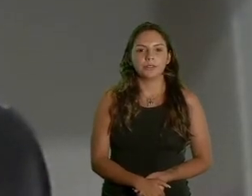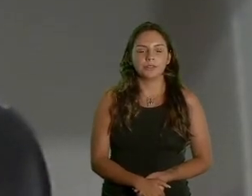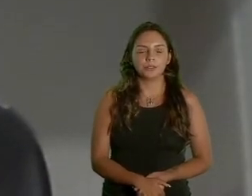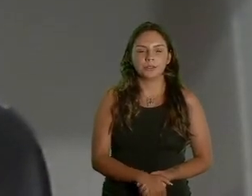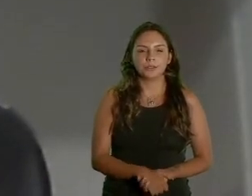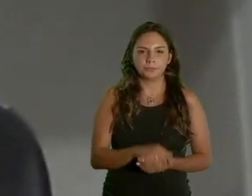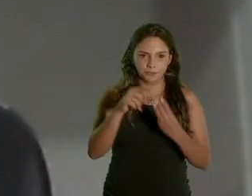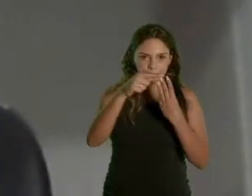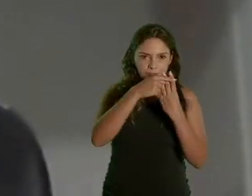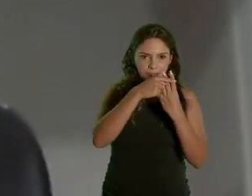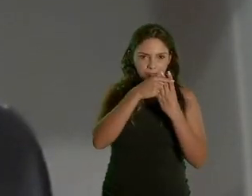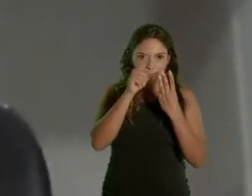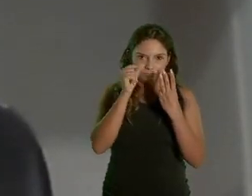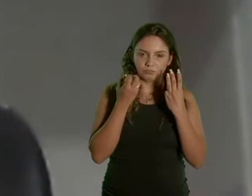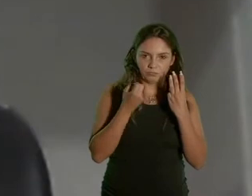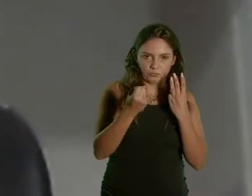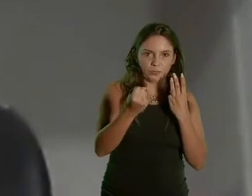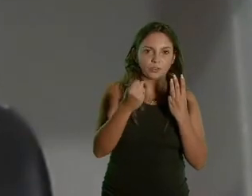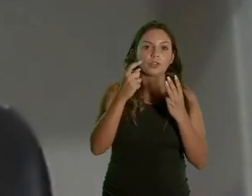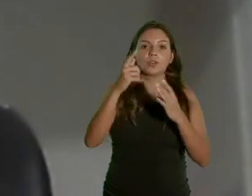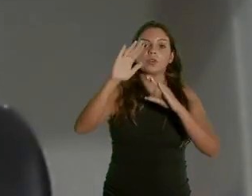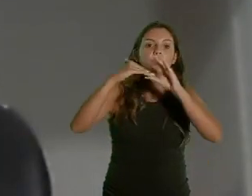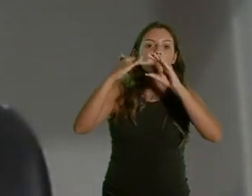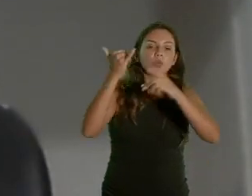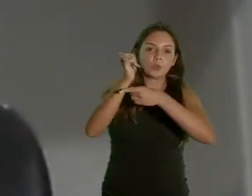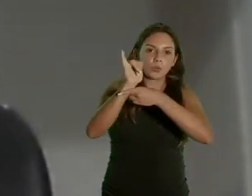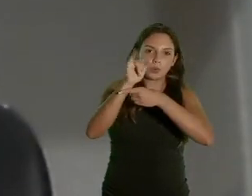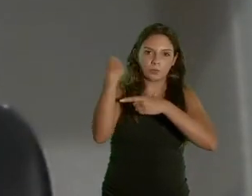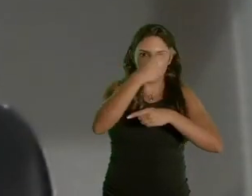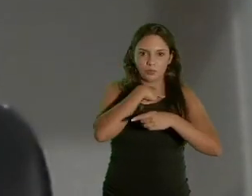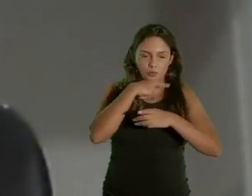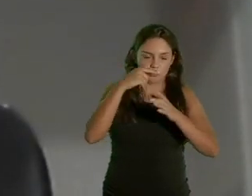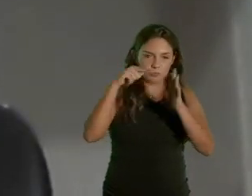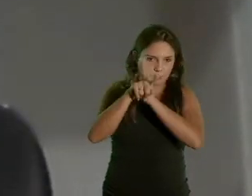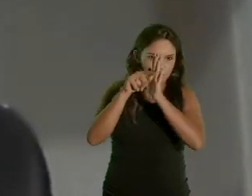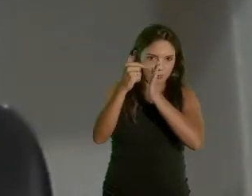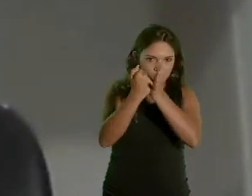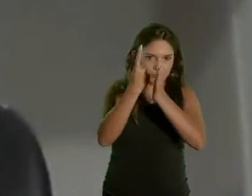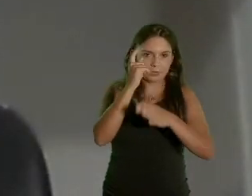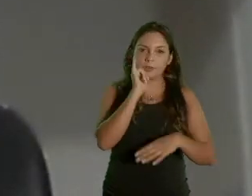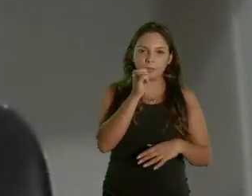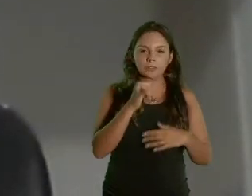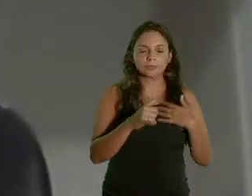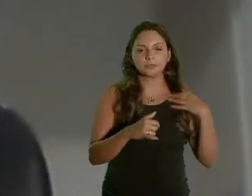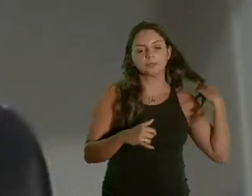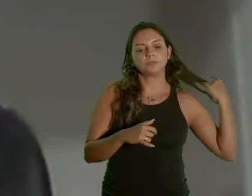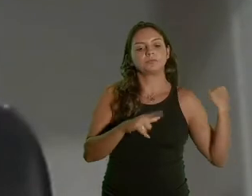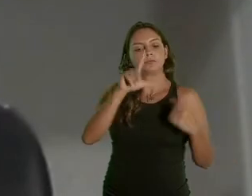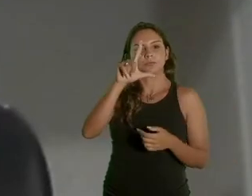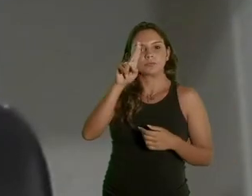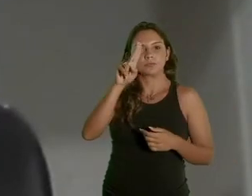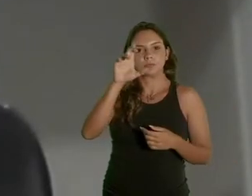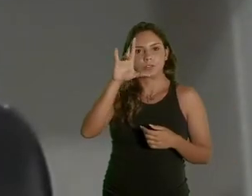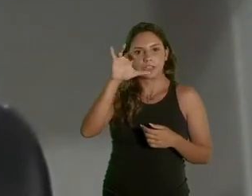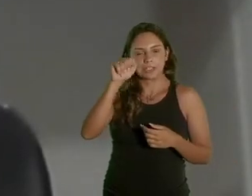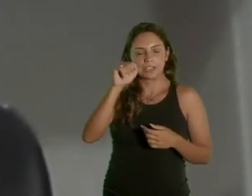viagem pelos comentários no YouTube da nossa live. Primeiro comentário aqui sobre a nossa live foi da Lucrécia